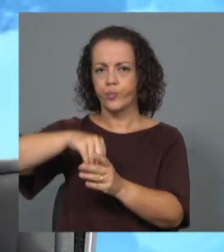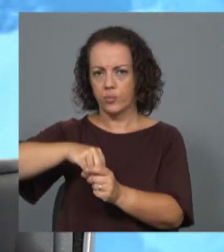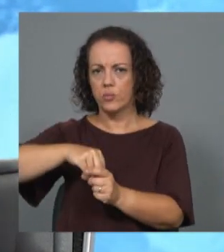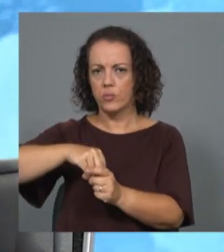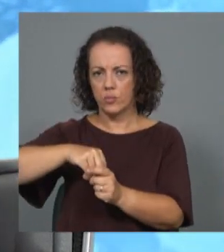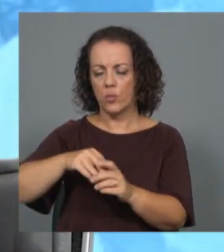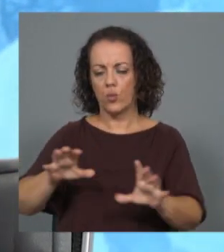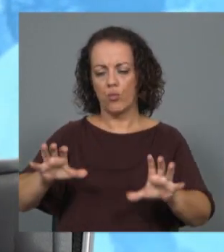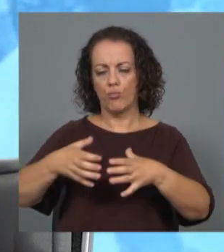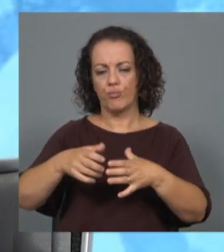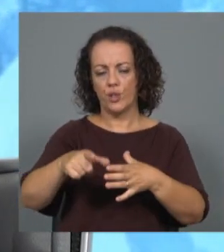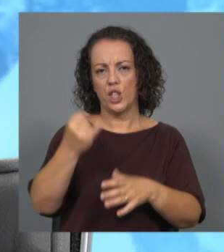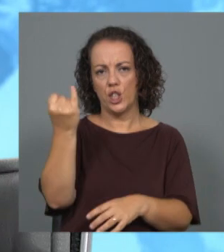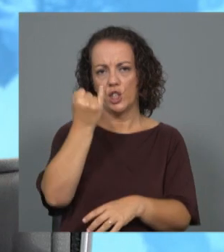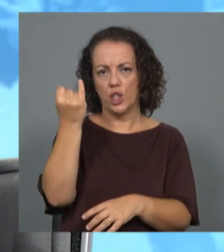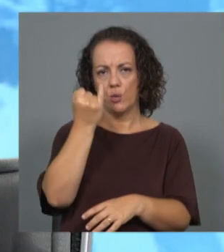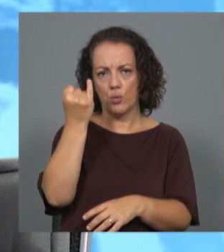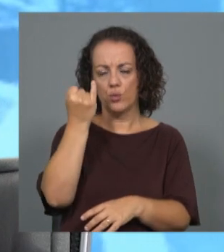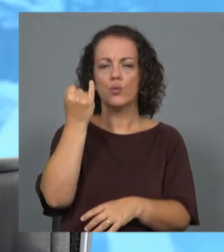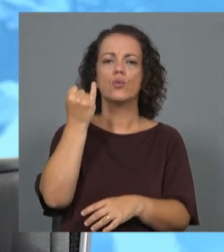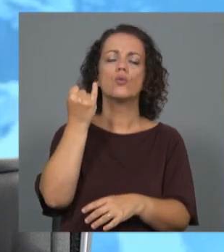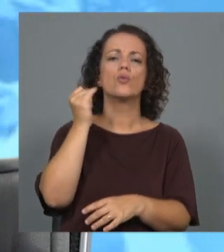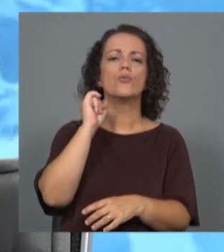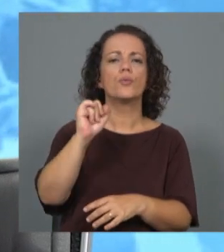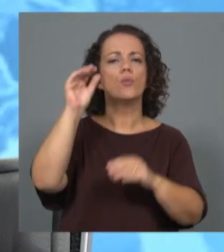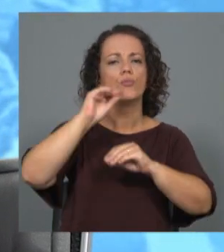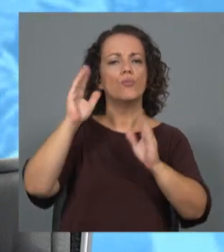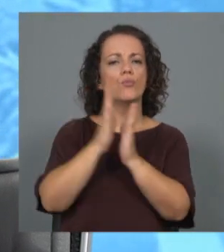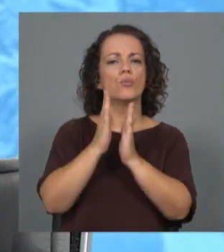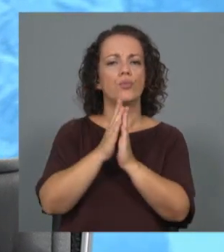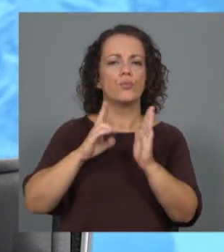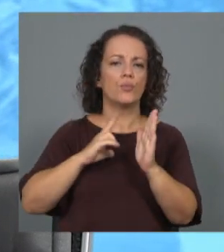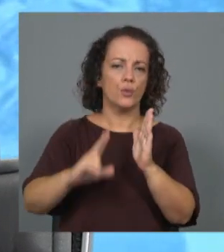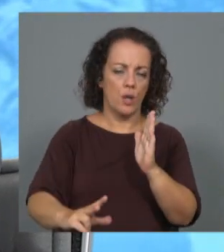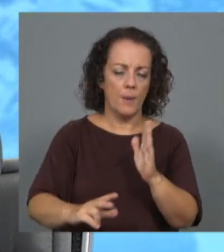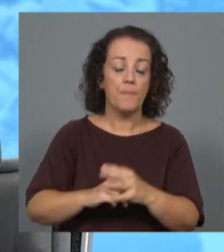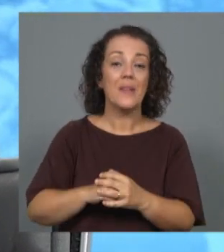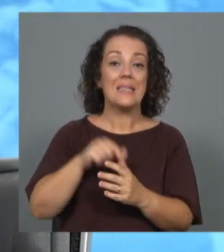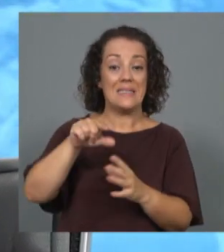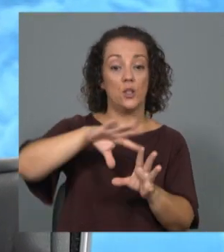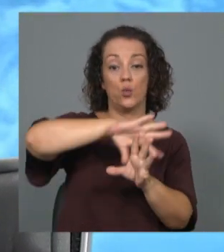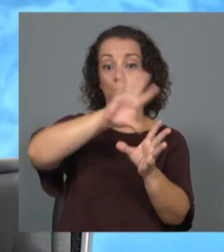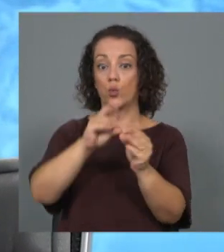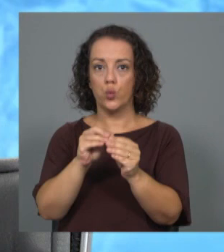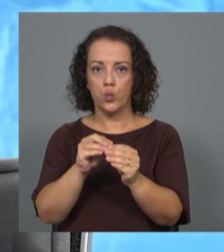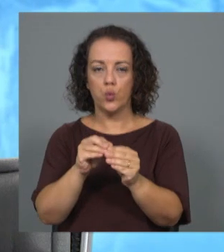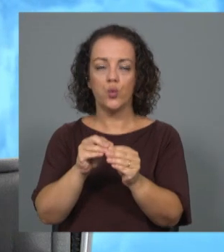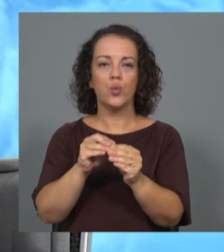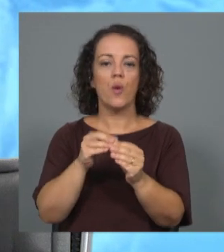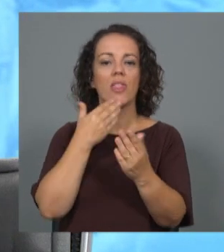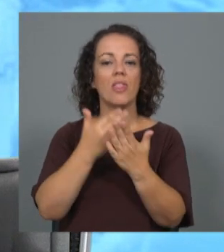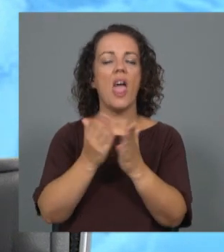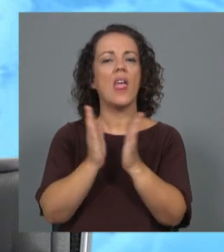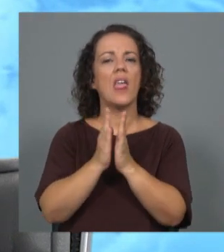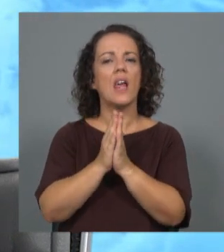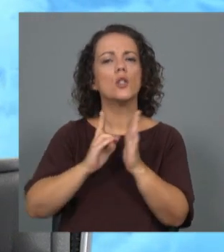da Conferência dos Institutos Religiosos de Portugal e as Obras Missionárias Pontifícias, para englobar toda a